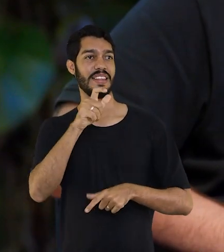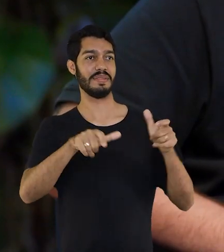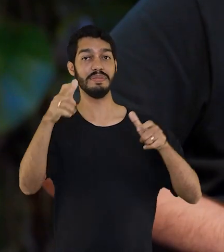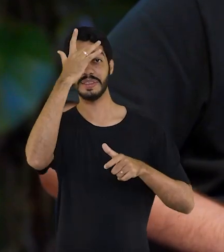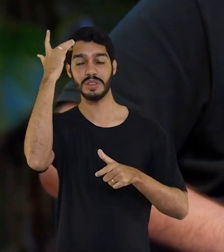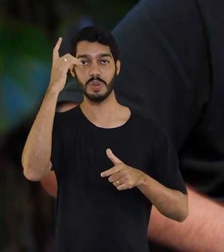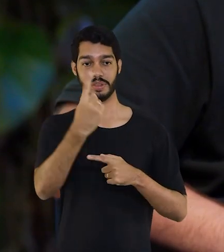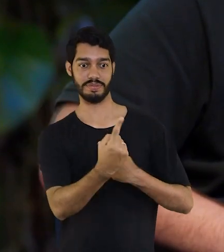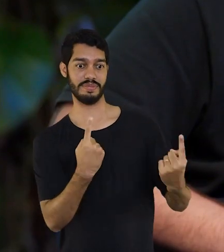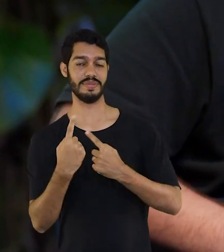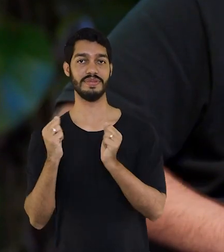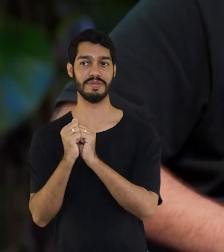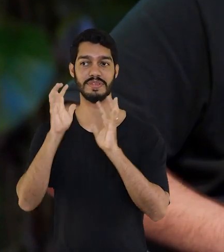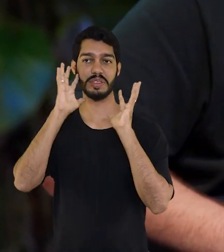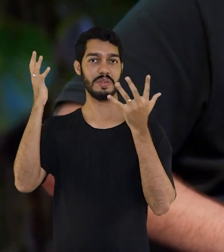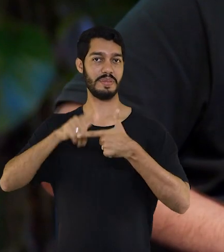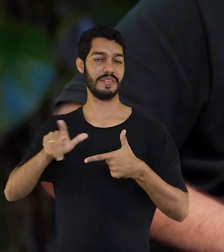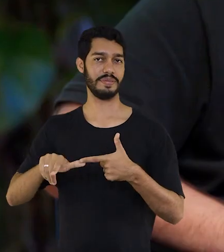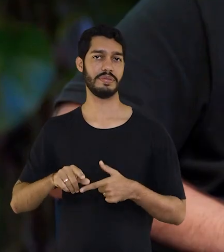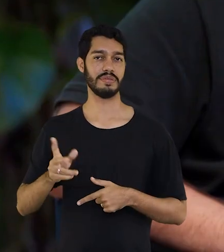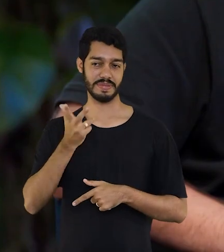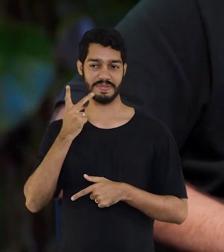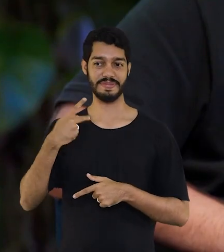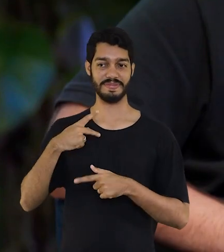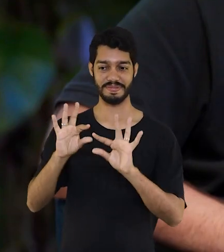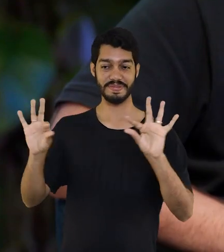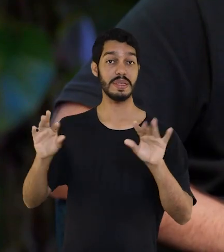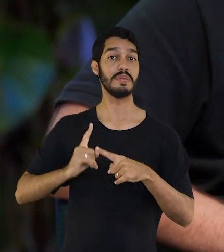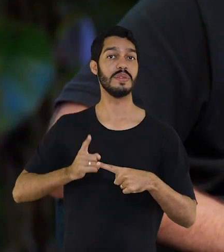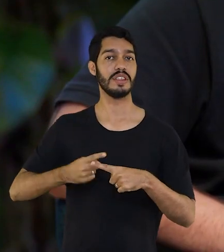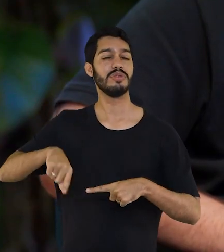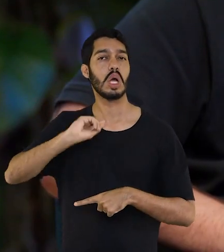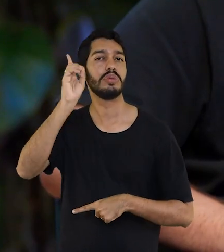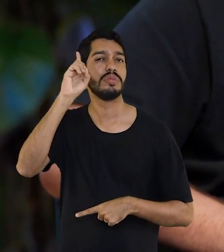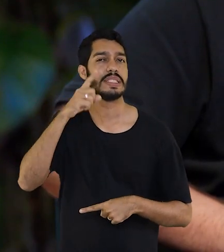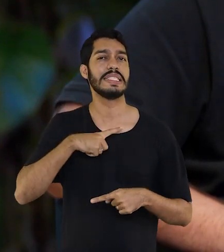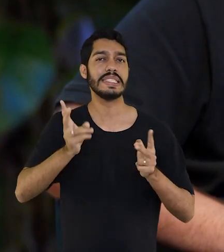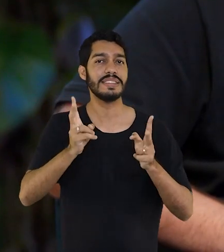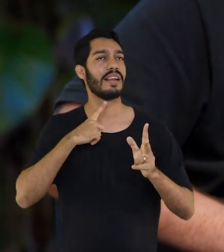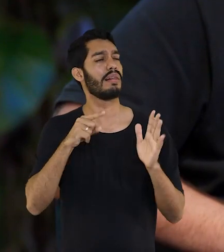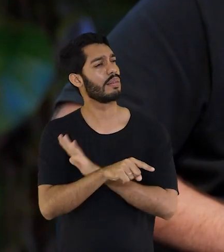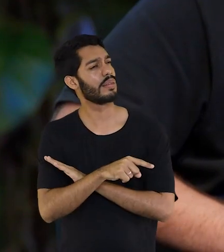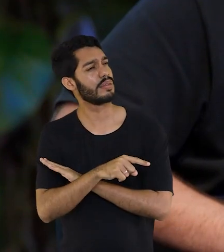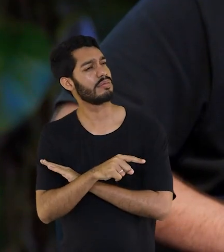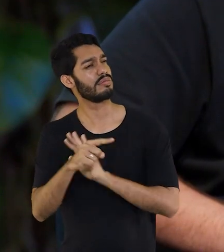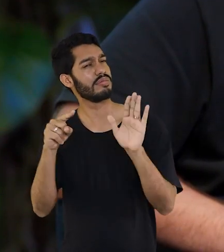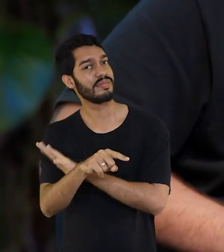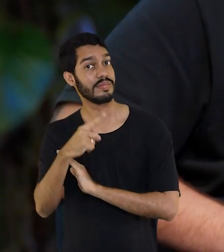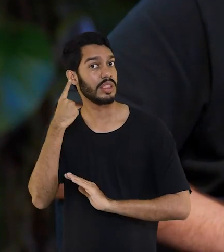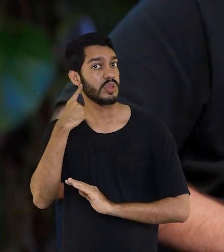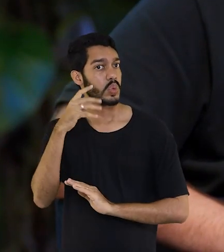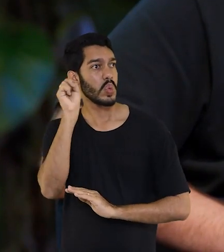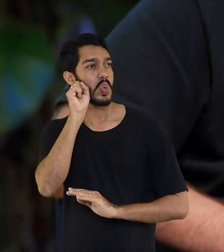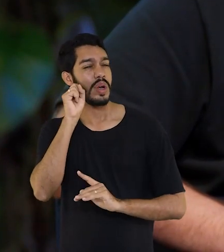para poder resolver esse problema. Então, disse essa frase porque no nosso dia a dia eu questiono muito isso. Isso desde quando